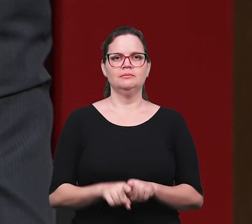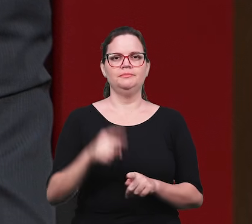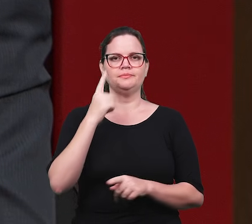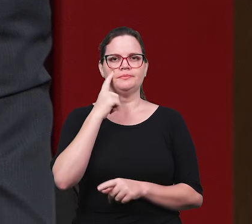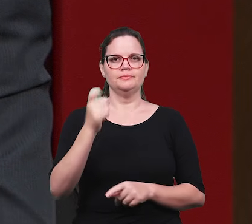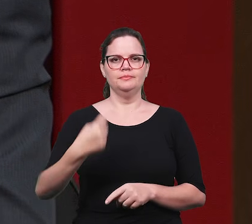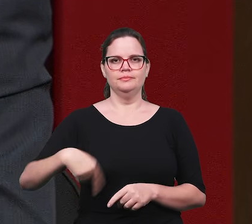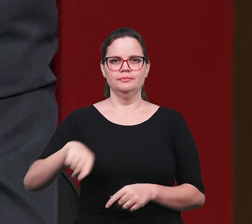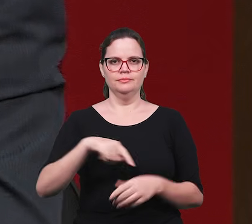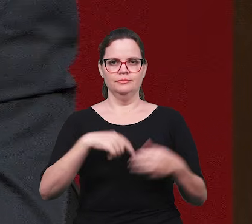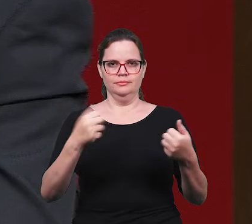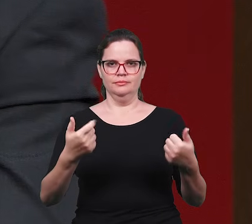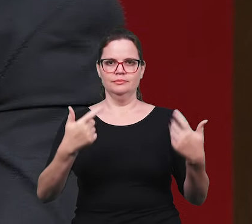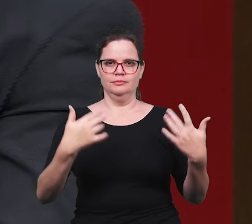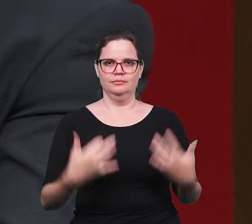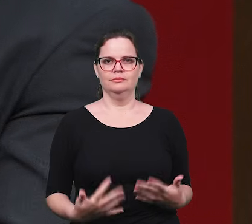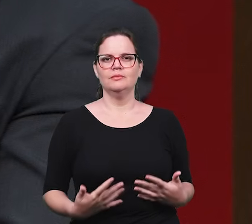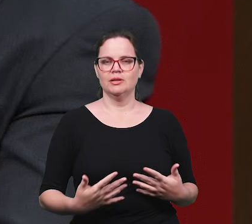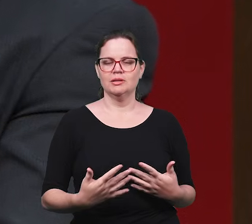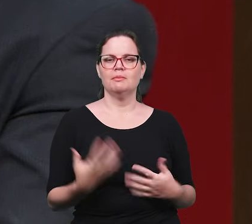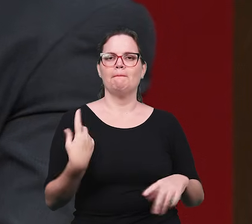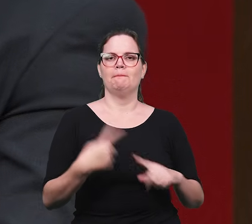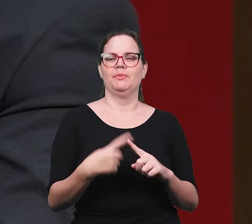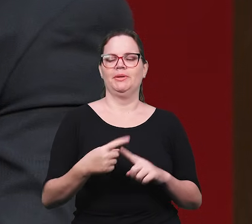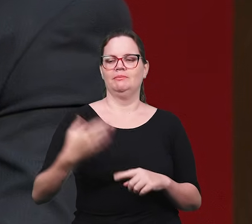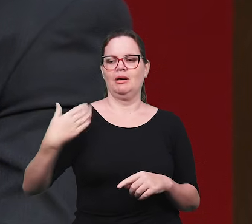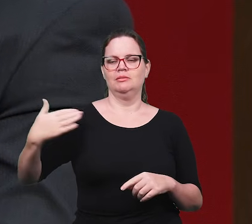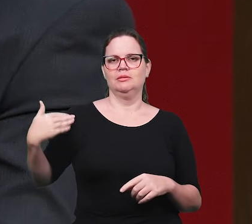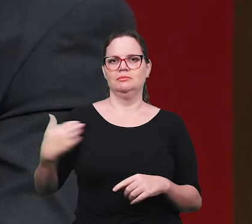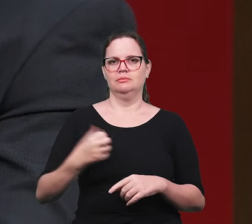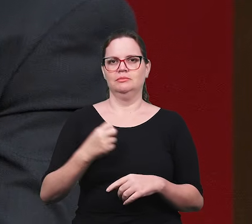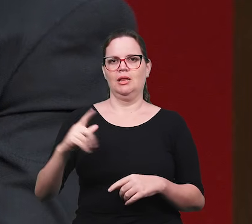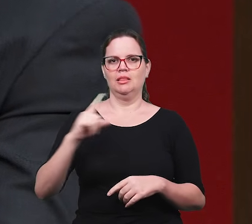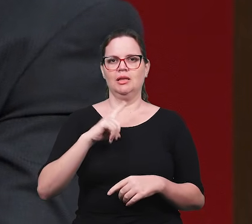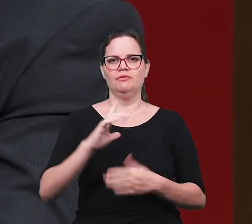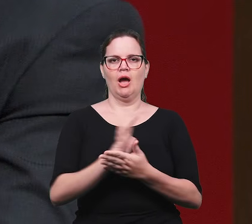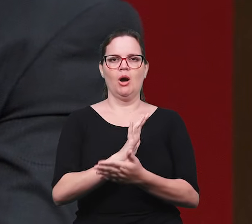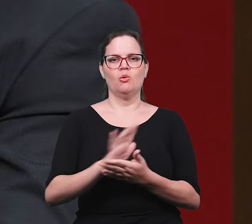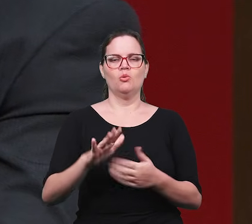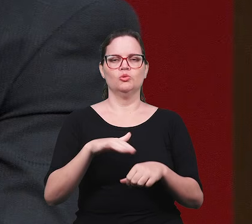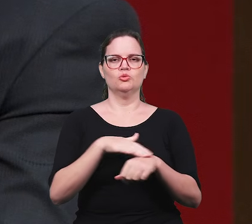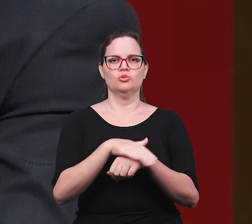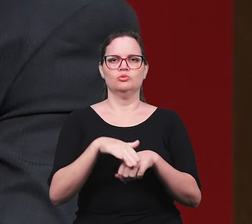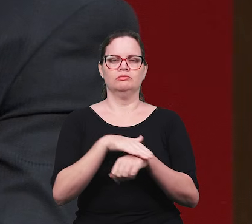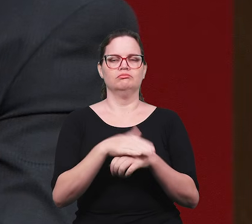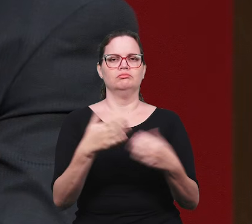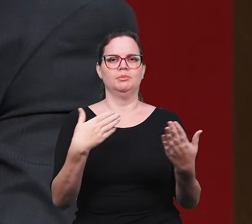Tiago, porque nós discutimos já em episódios anteriores alguns contextos